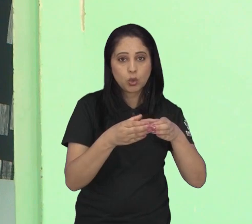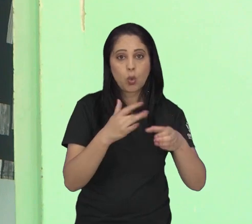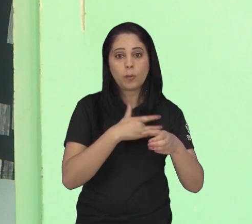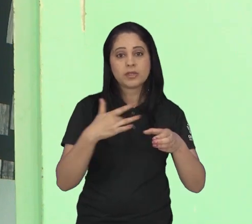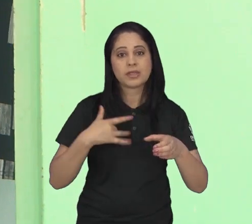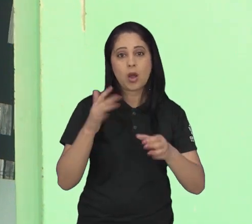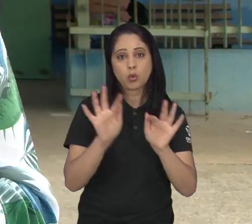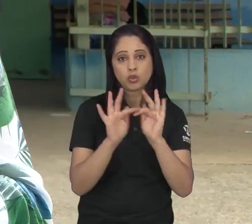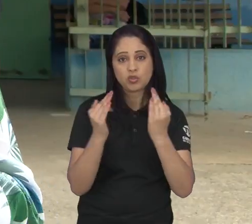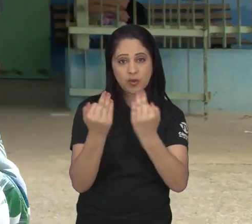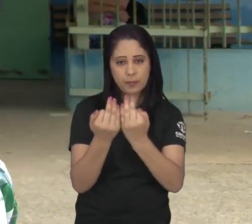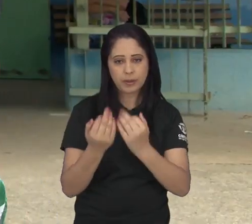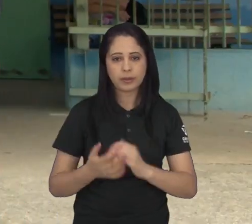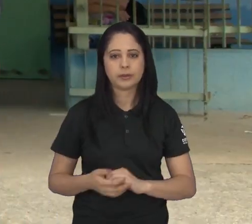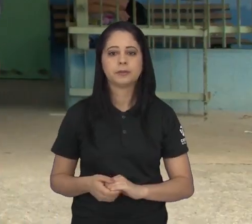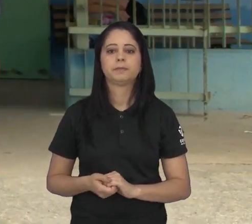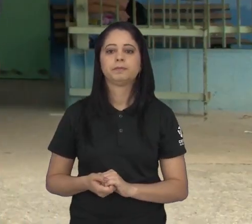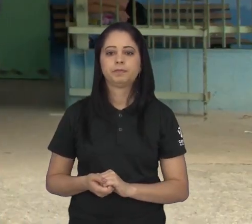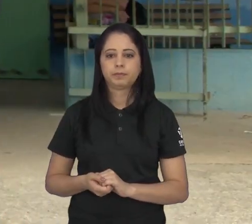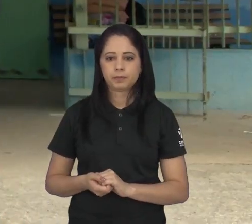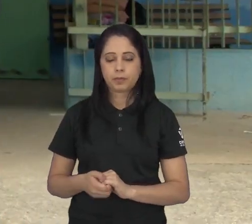atendem a região